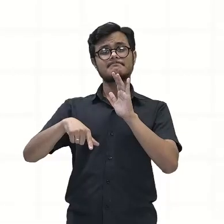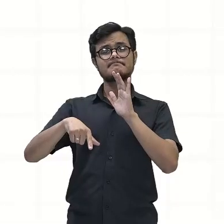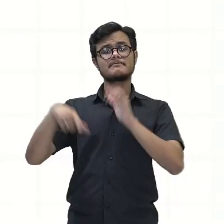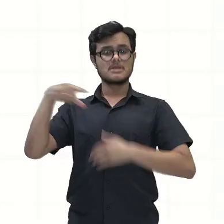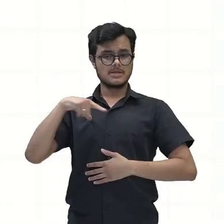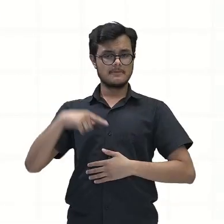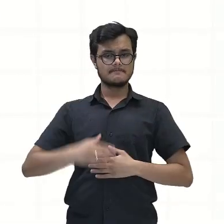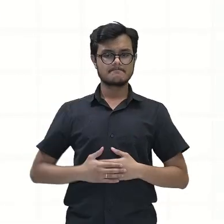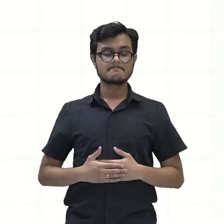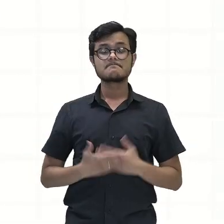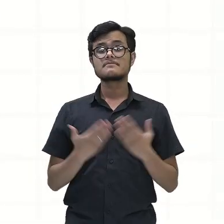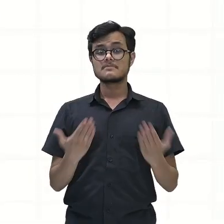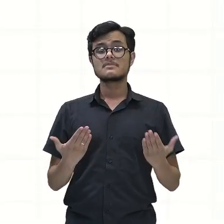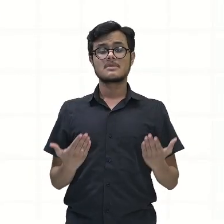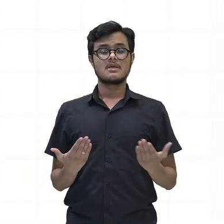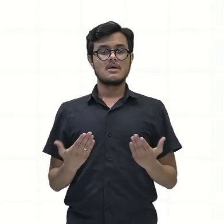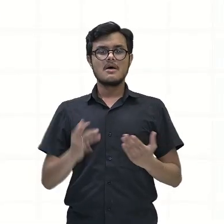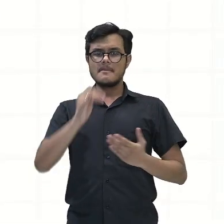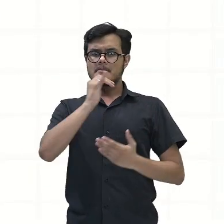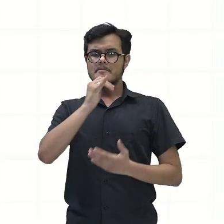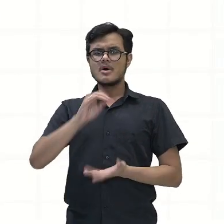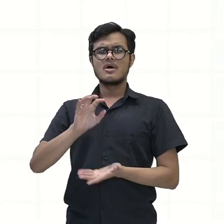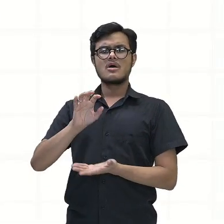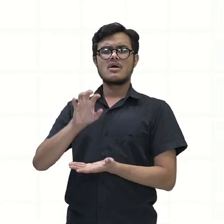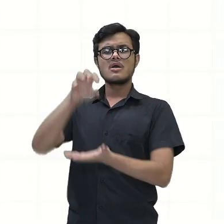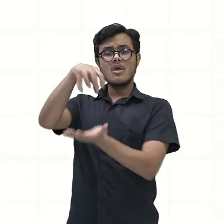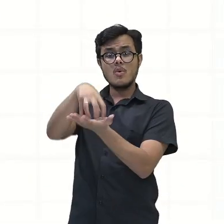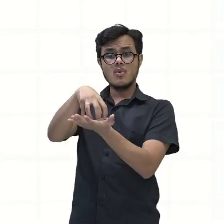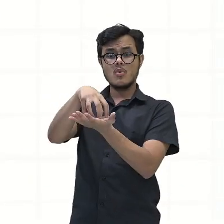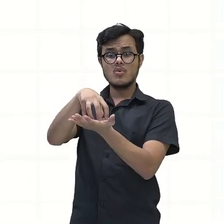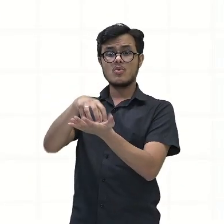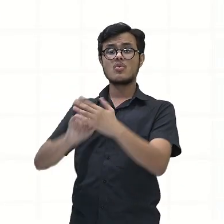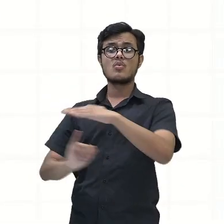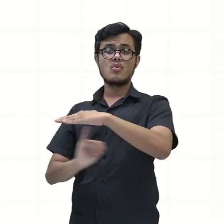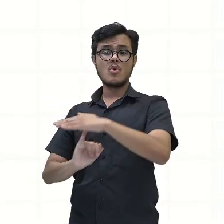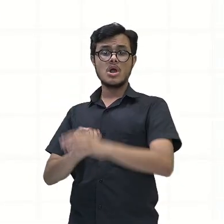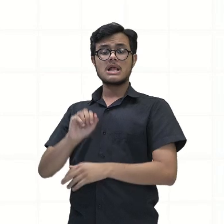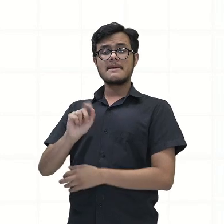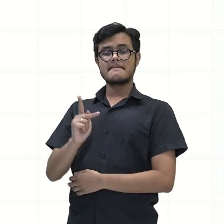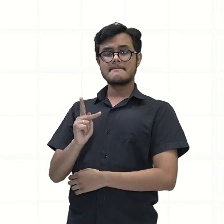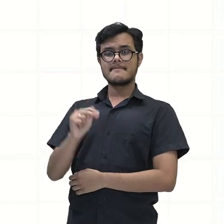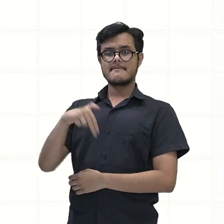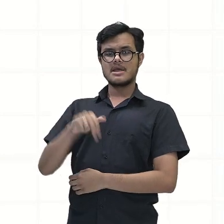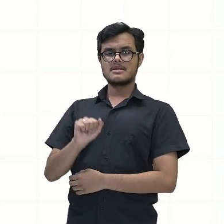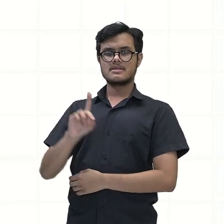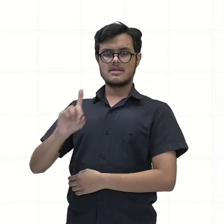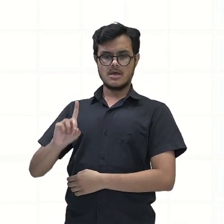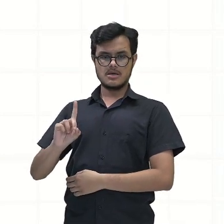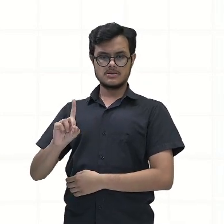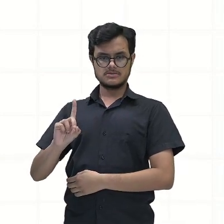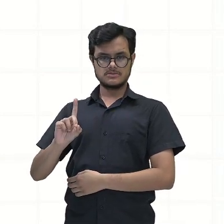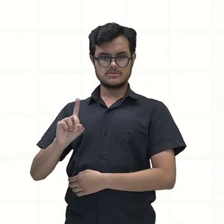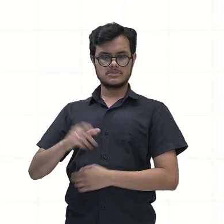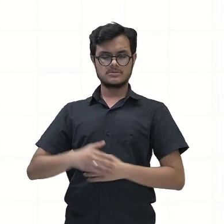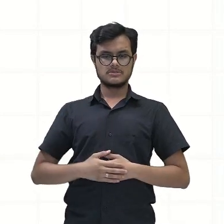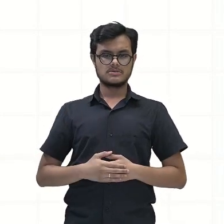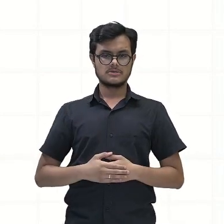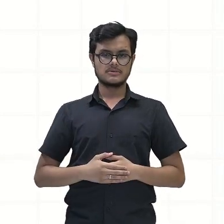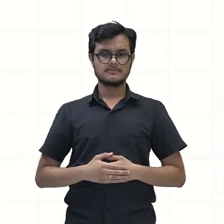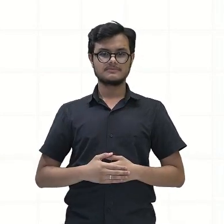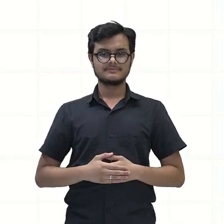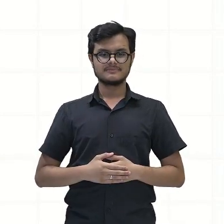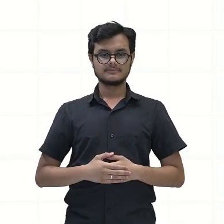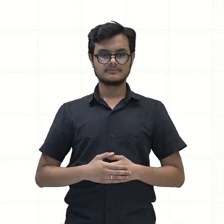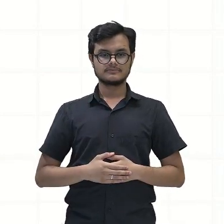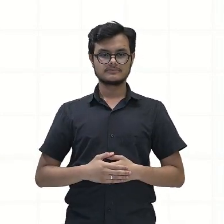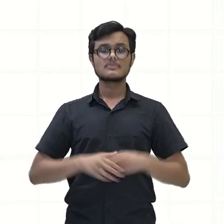de acordo com esse instituto, né, que é a PNAD, os dados de pesquisa nacional por amostra de domicílios, aí a